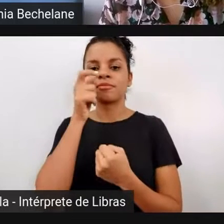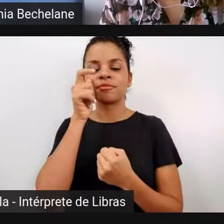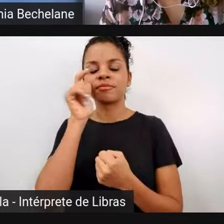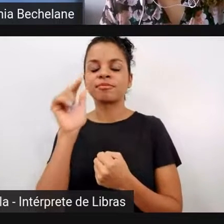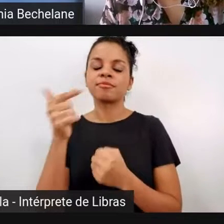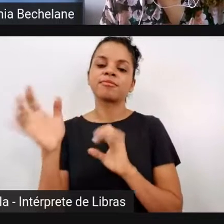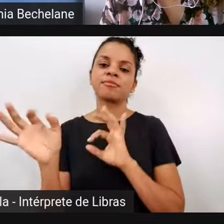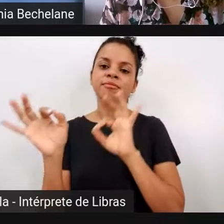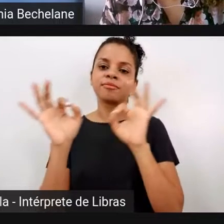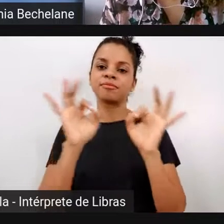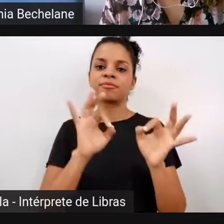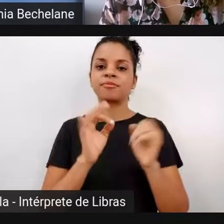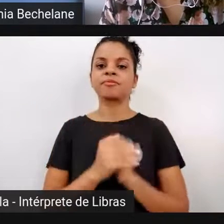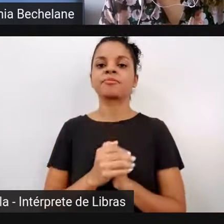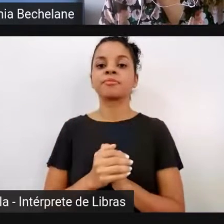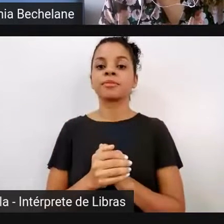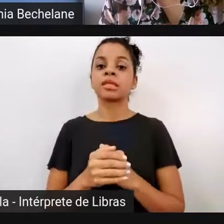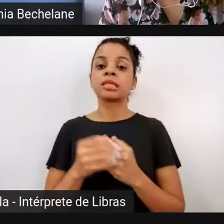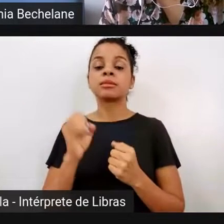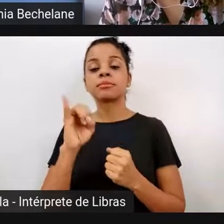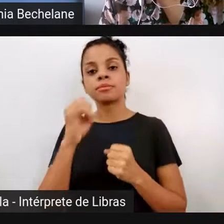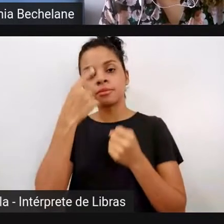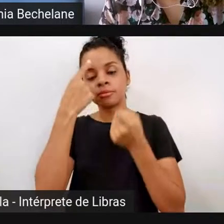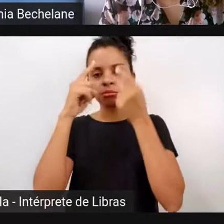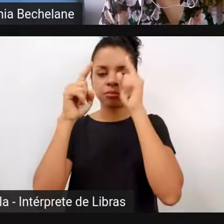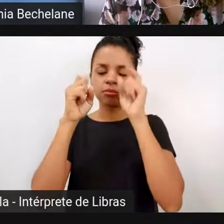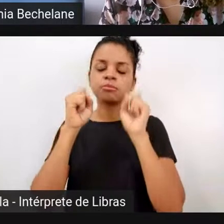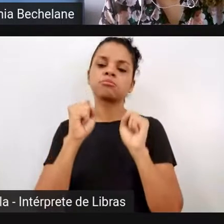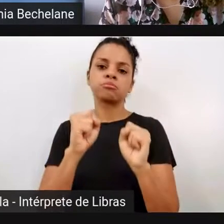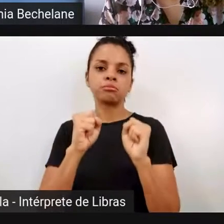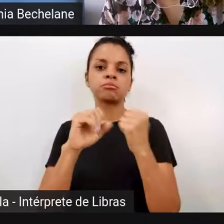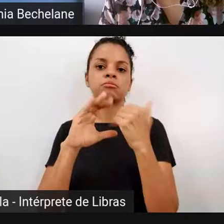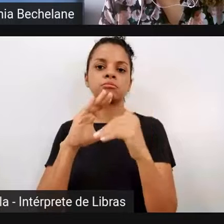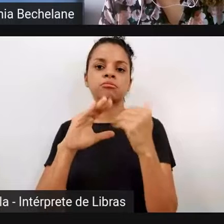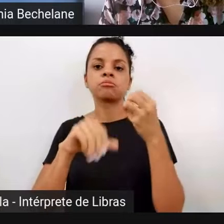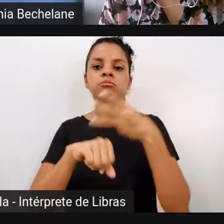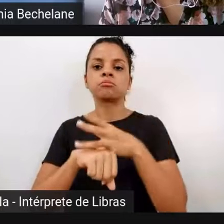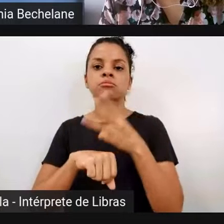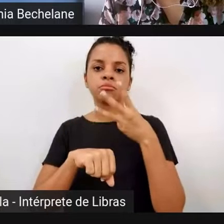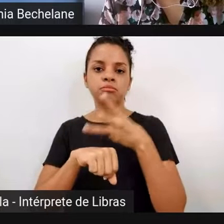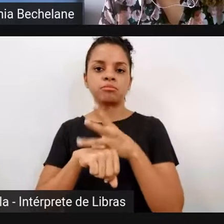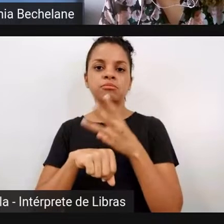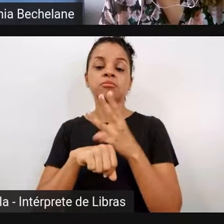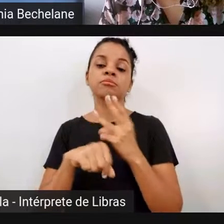da Coordenação de Pós-Graduação da Câmara, o link está disponível na descrição.